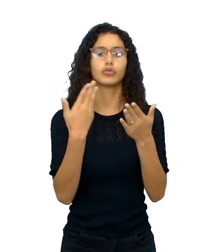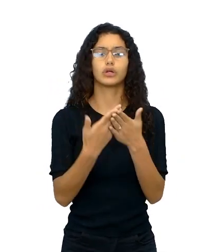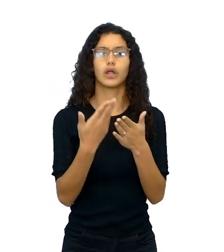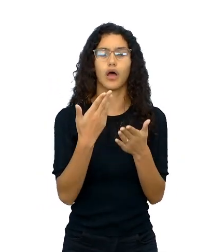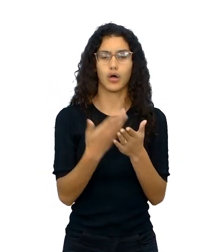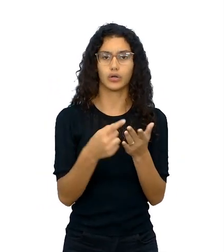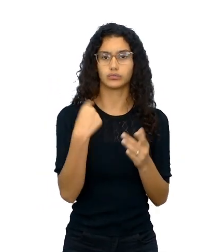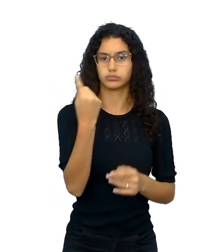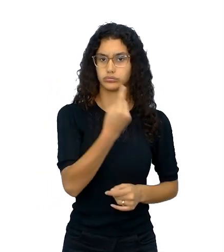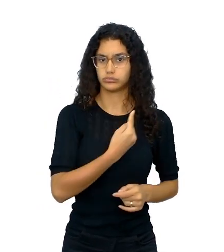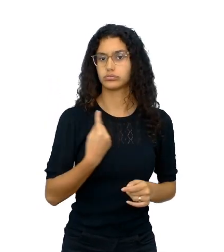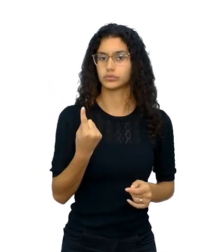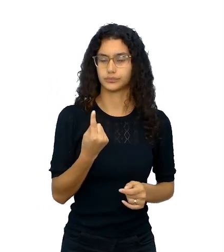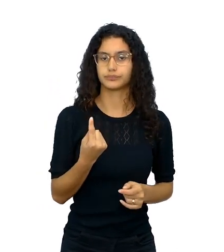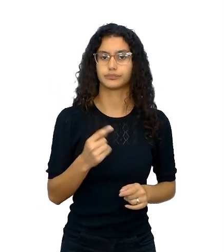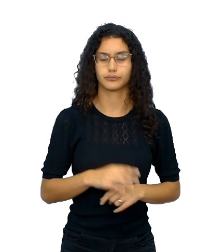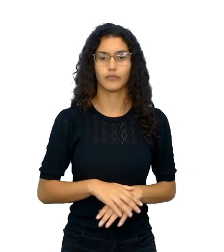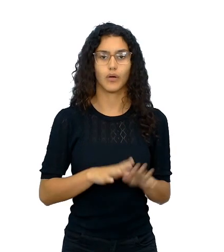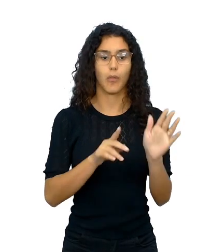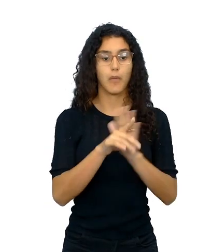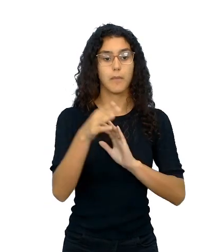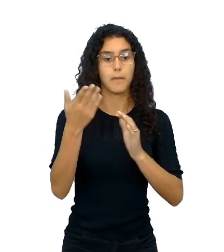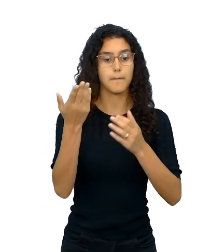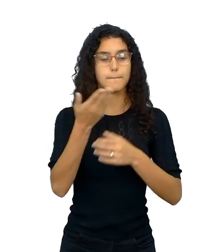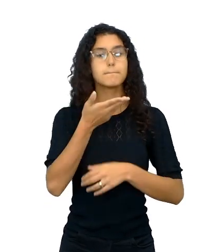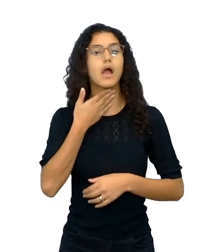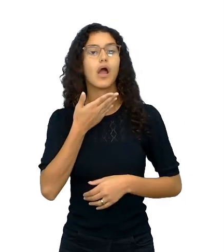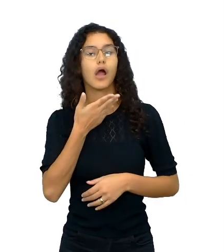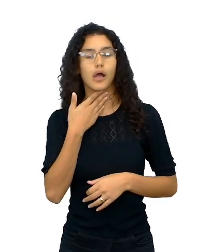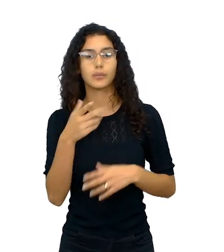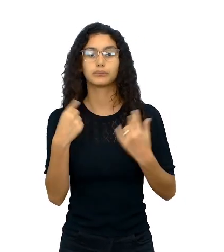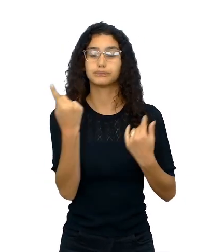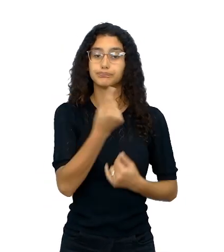das desse nosso bate-papo, né?